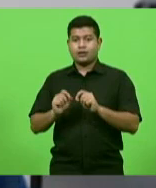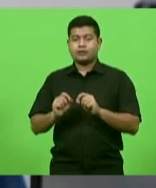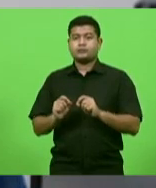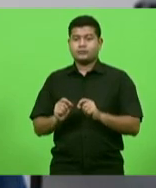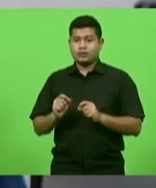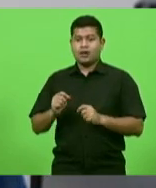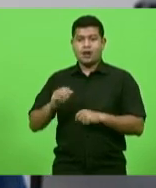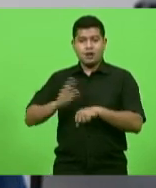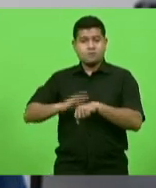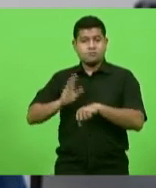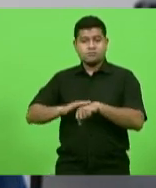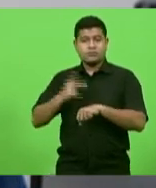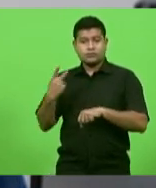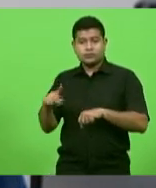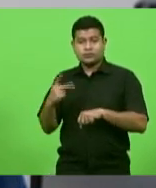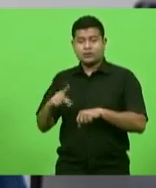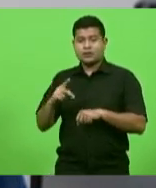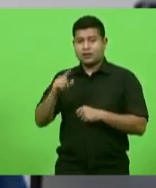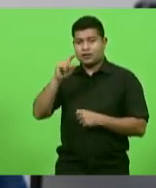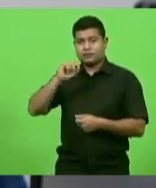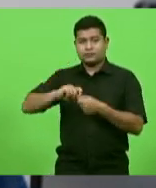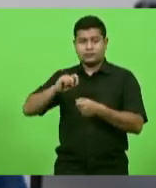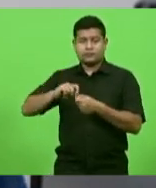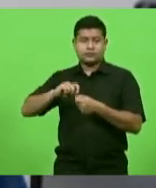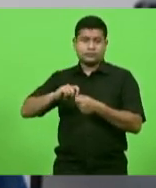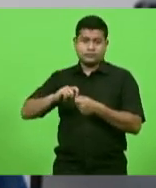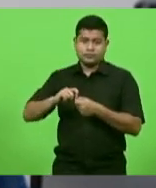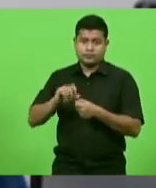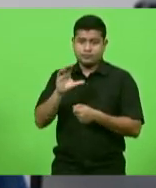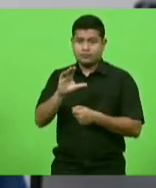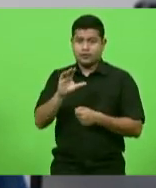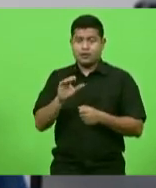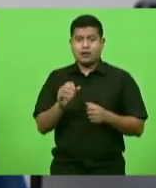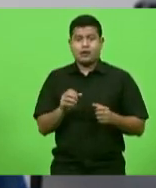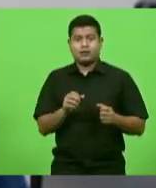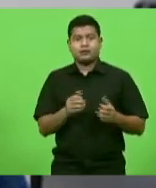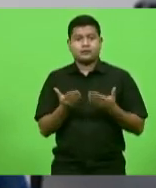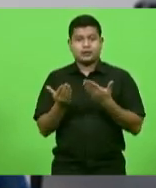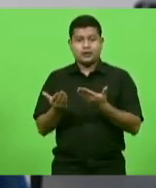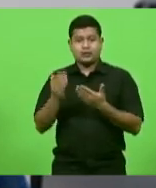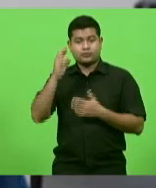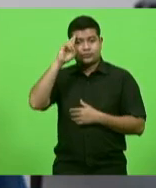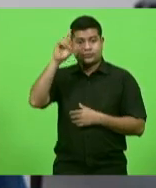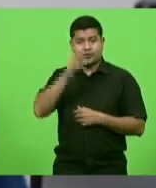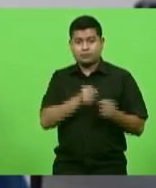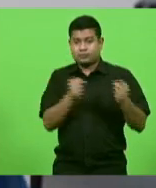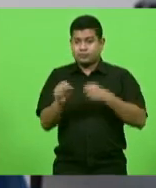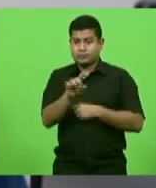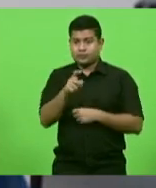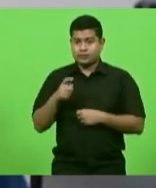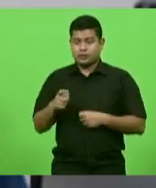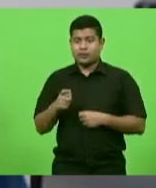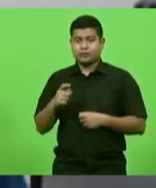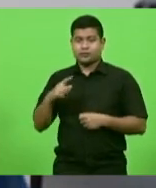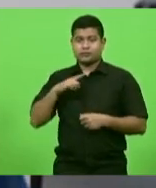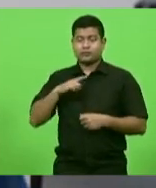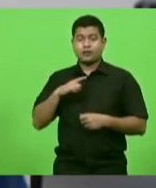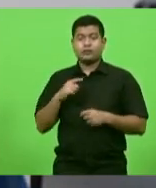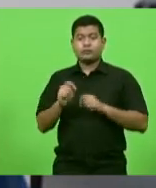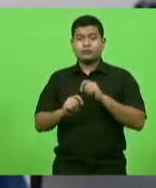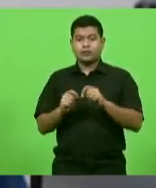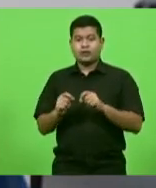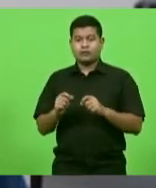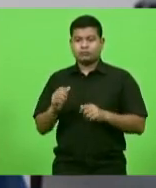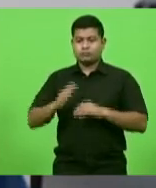Ou seja a formação direta por parte do agente público faça o cargo de chefe do Poder Executivo geram poder mas também um dever